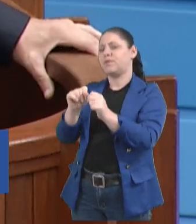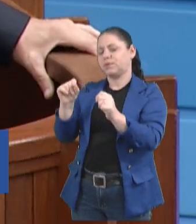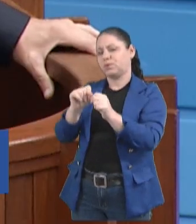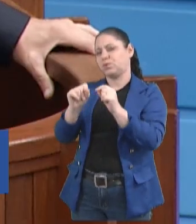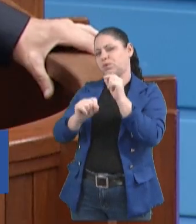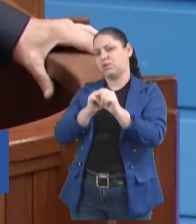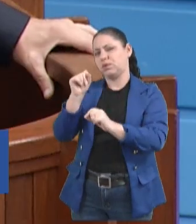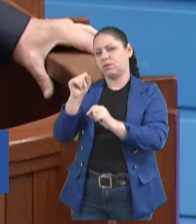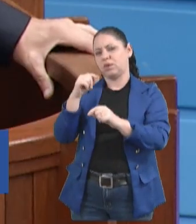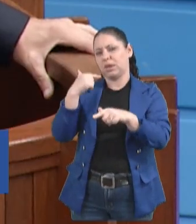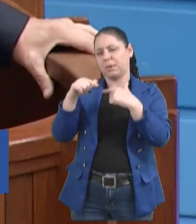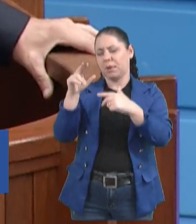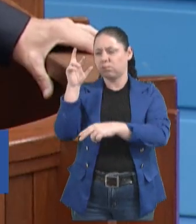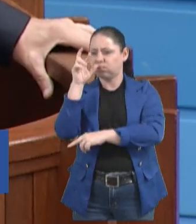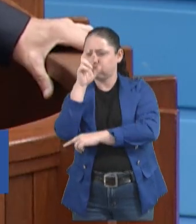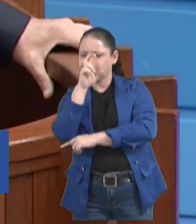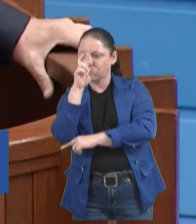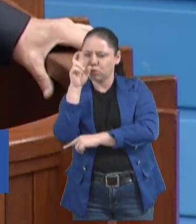feito